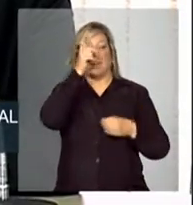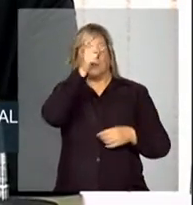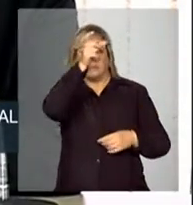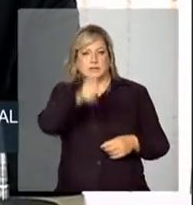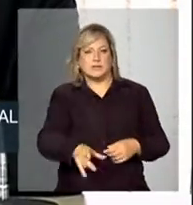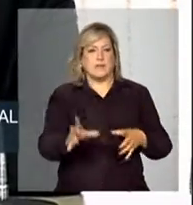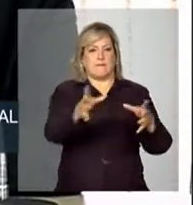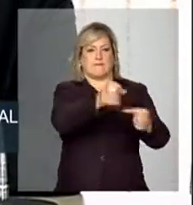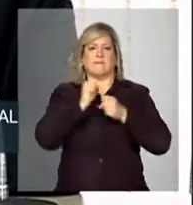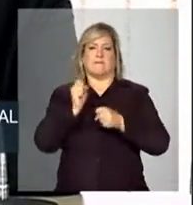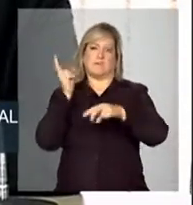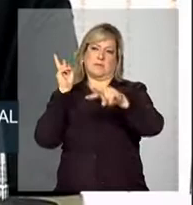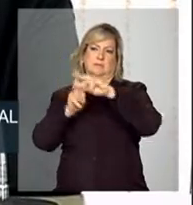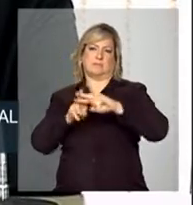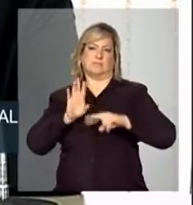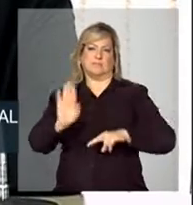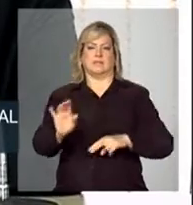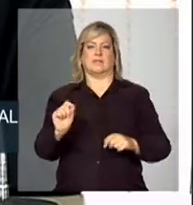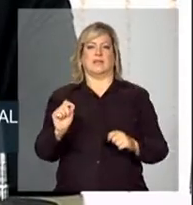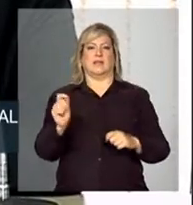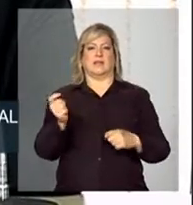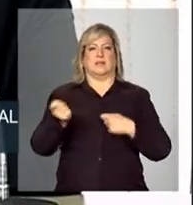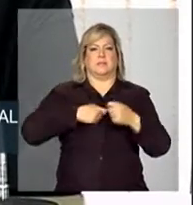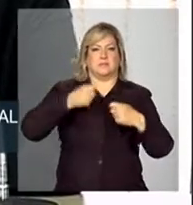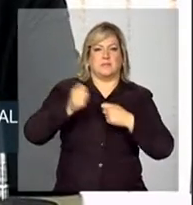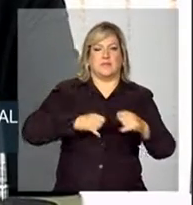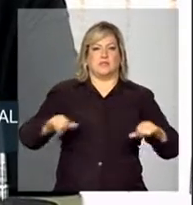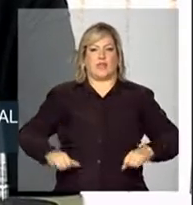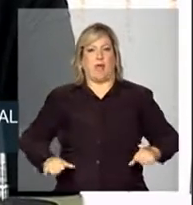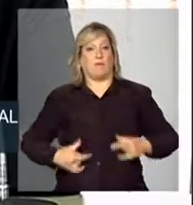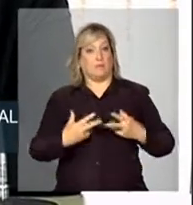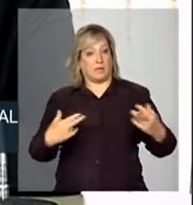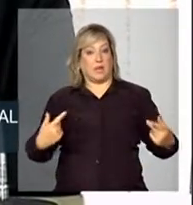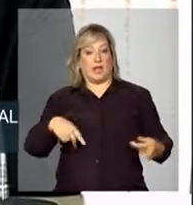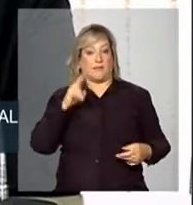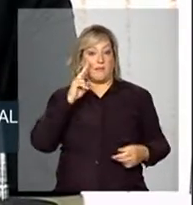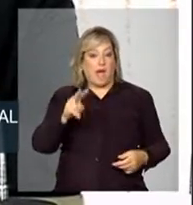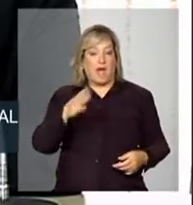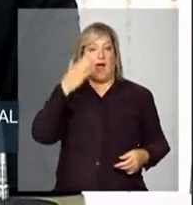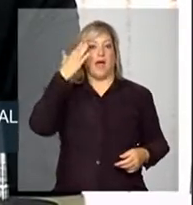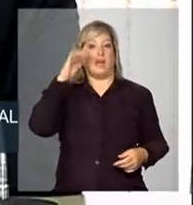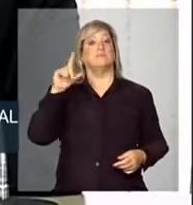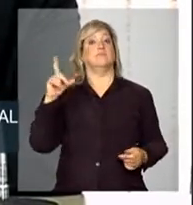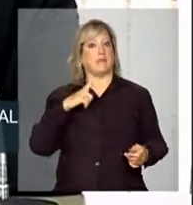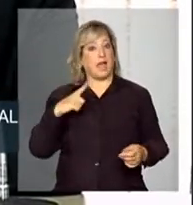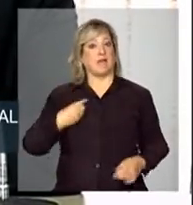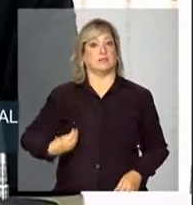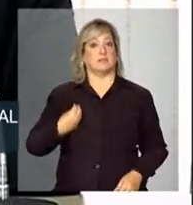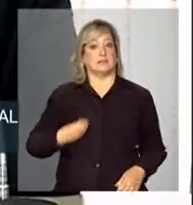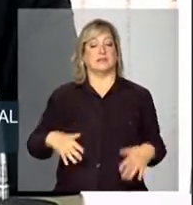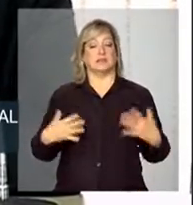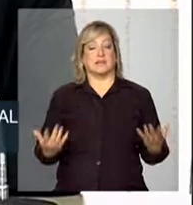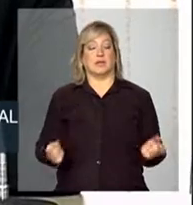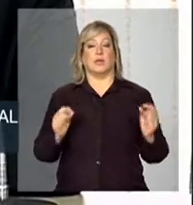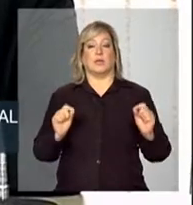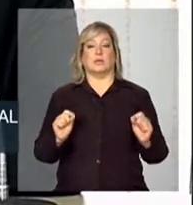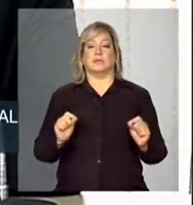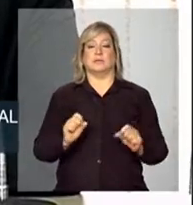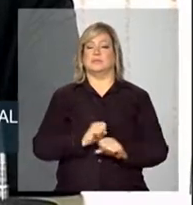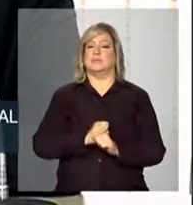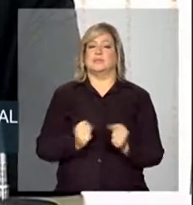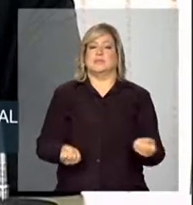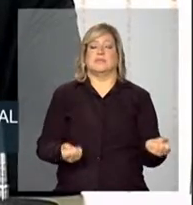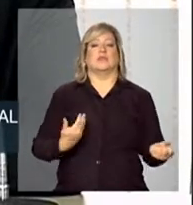essa informação que circula a sociedade para que nós perdemos consciência é impossível absolutamente